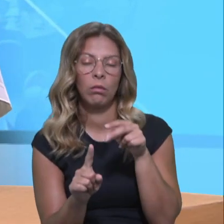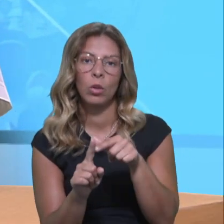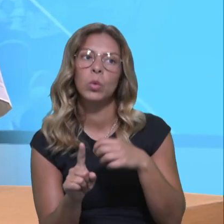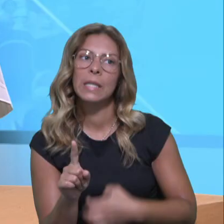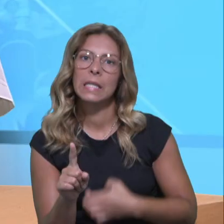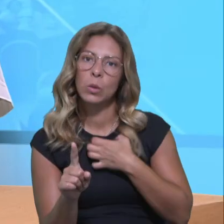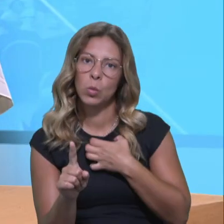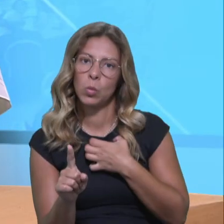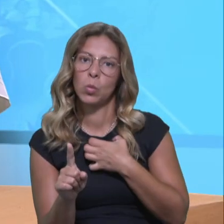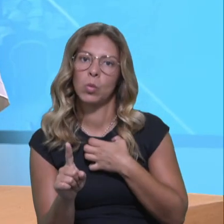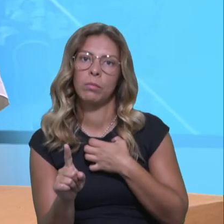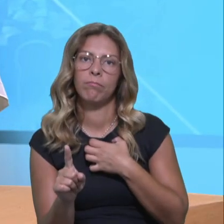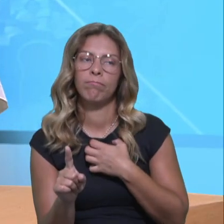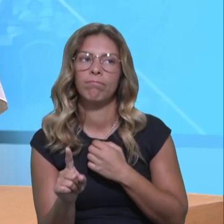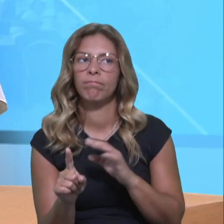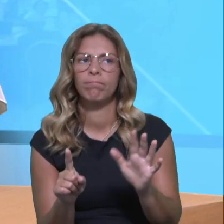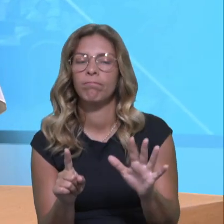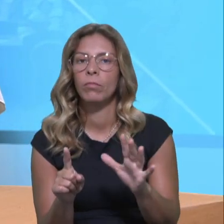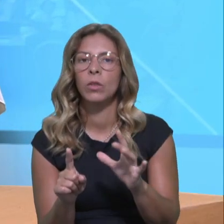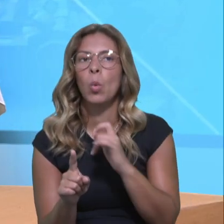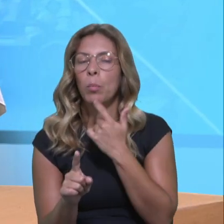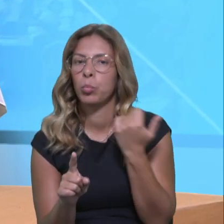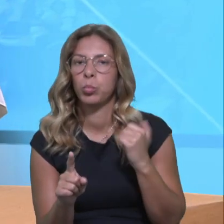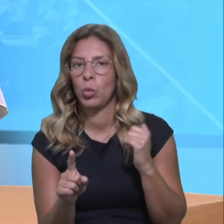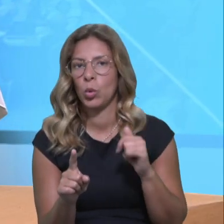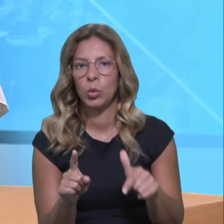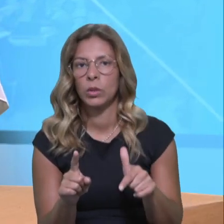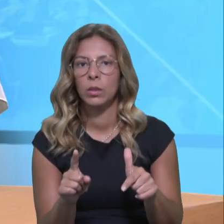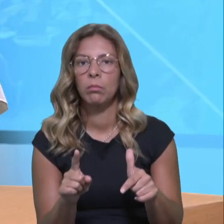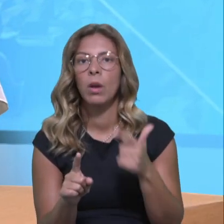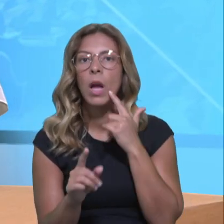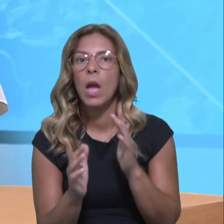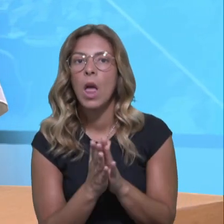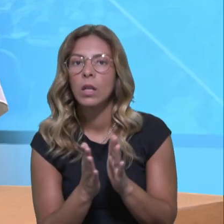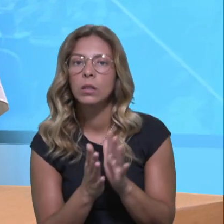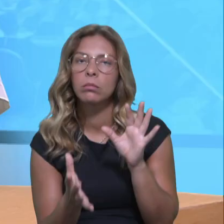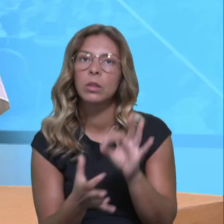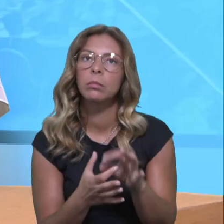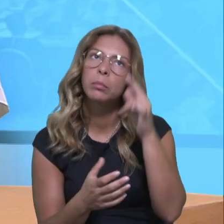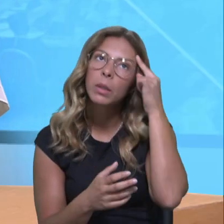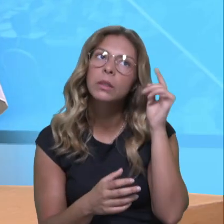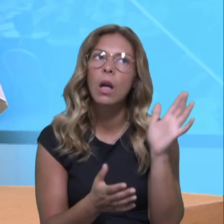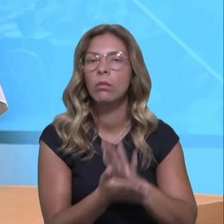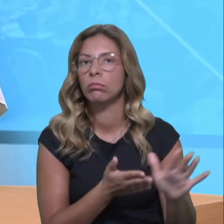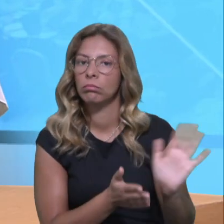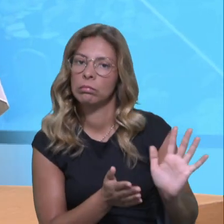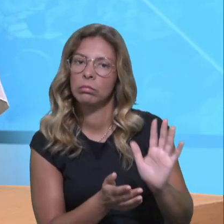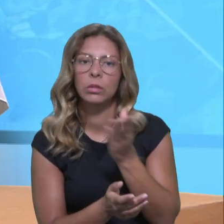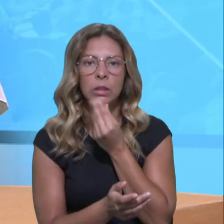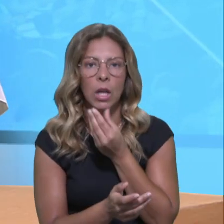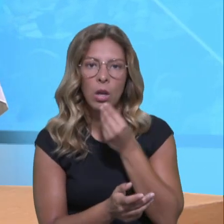que não é possível repensar hoje a Igreja sem uma pastoral dos idosos. O Dom Vicente